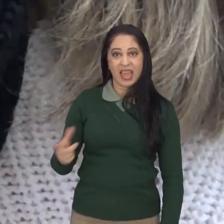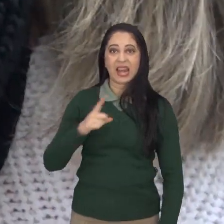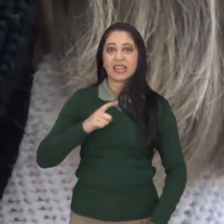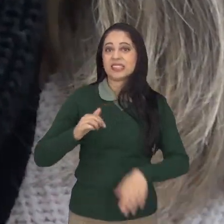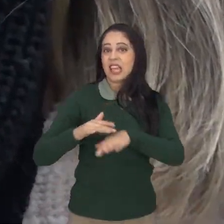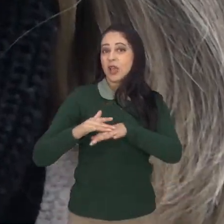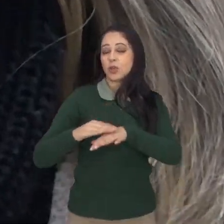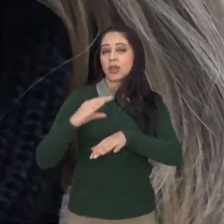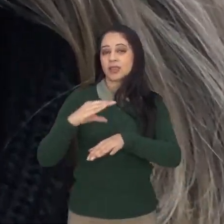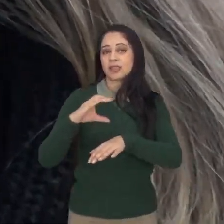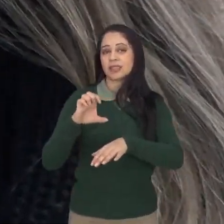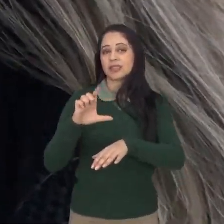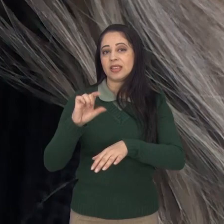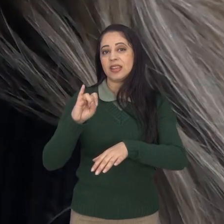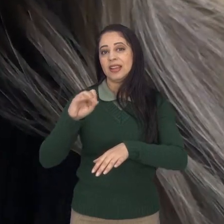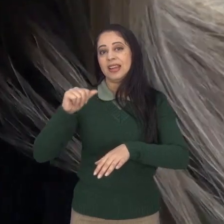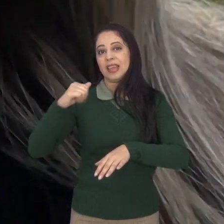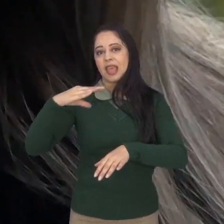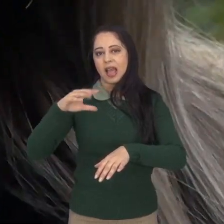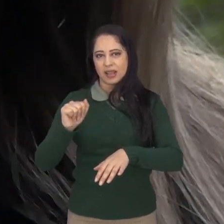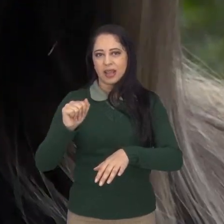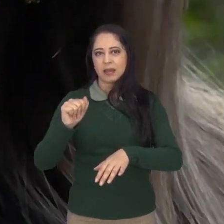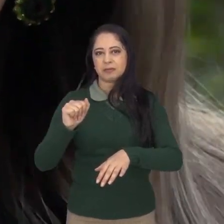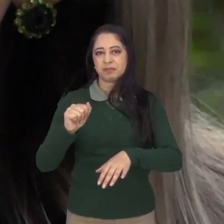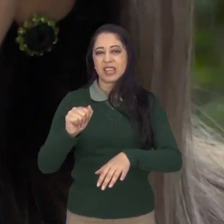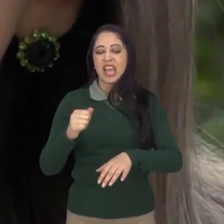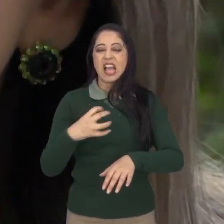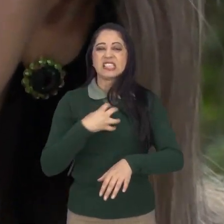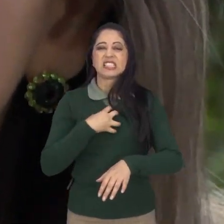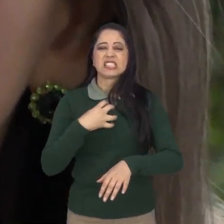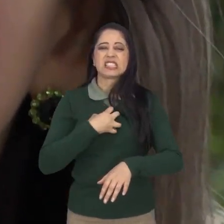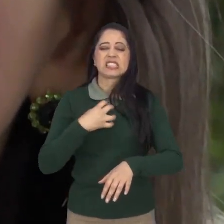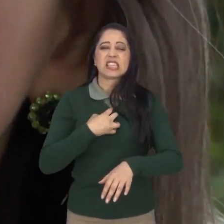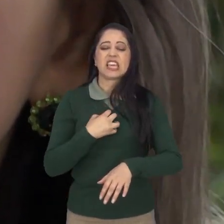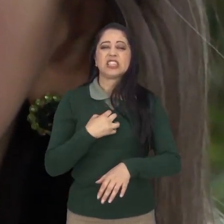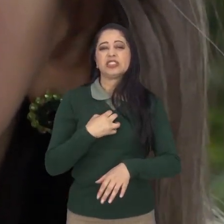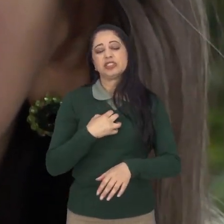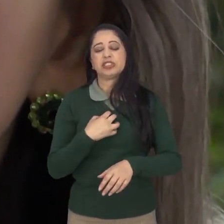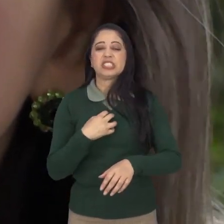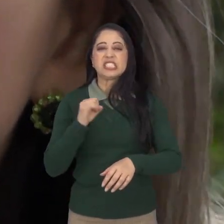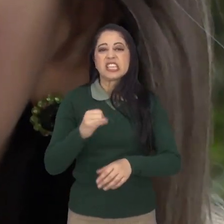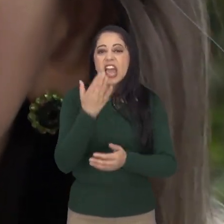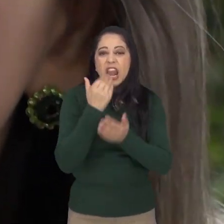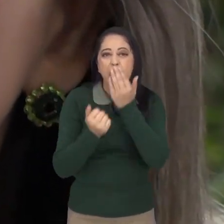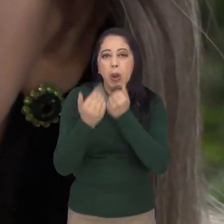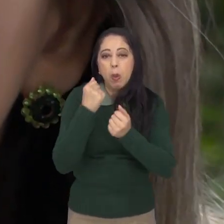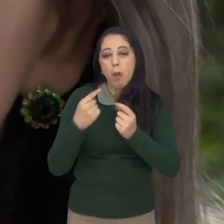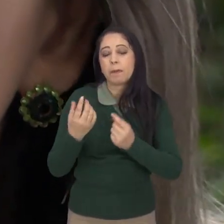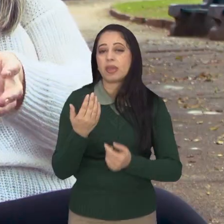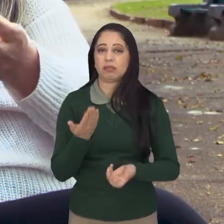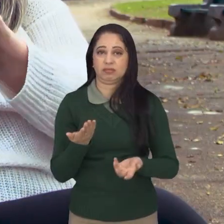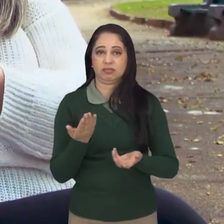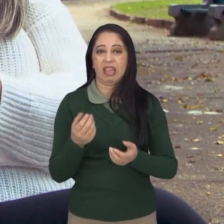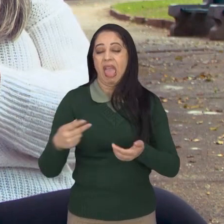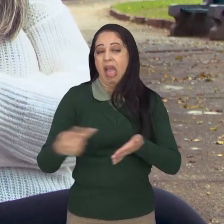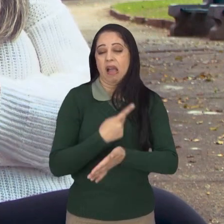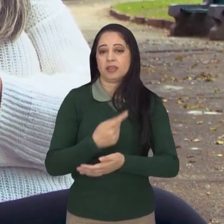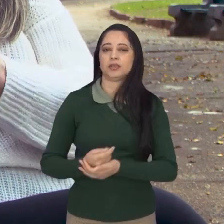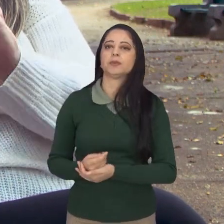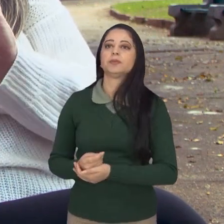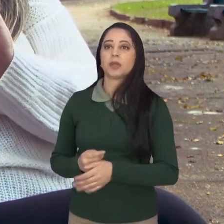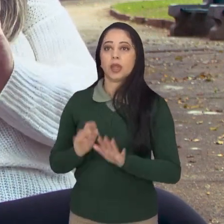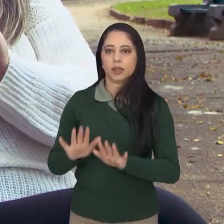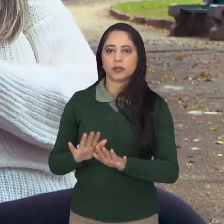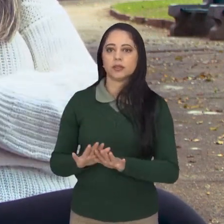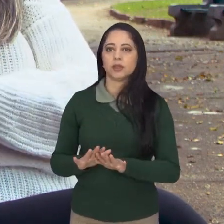tem a doença celíaca. A enfermidade provoca alguns sintomas quando ela consome determinados tipos de alimentos. Mas no meu caso,